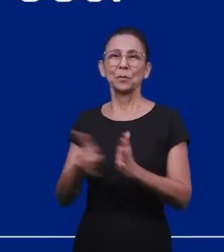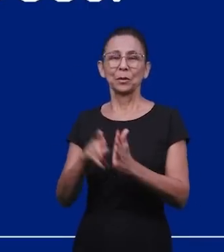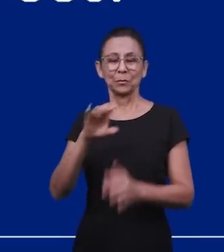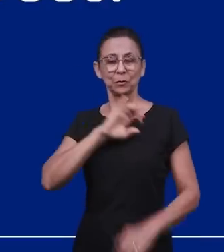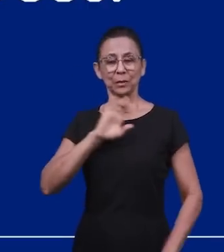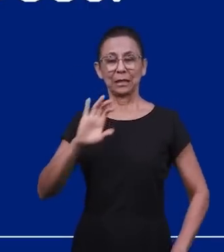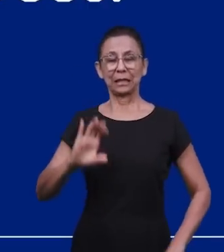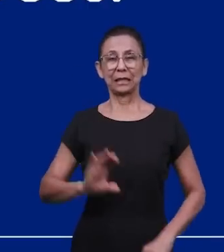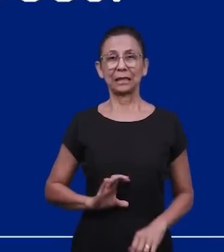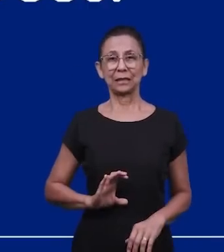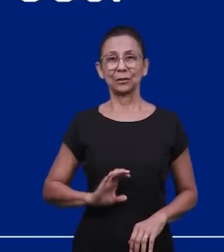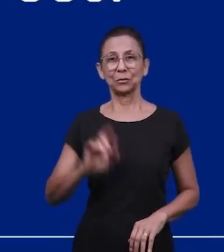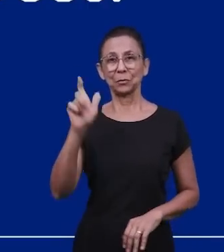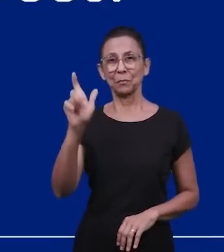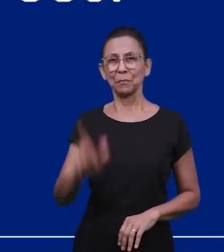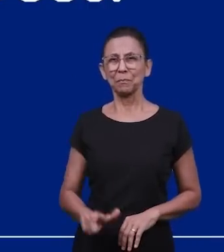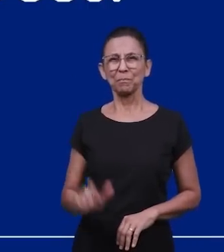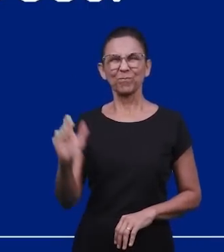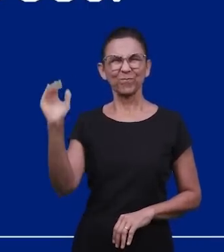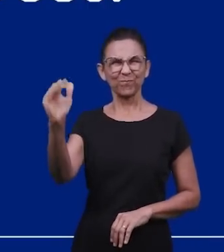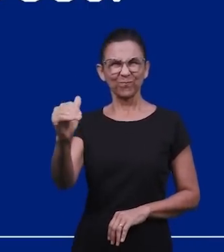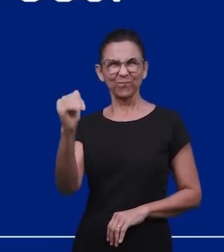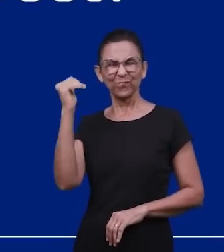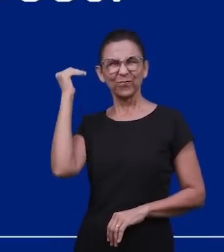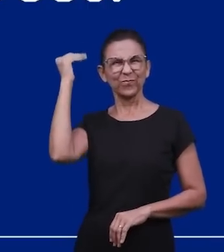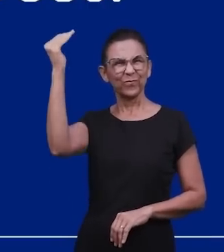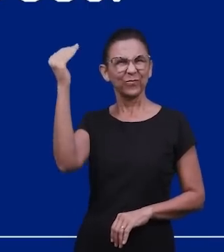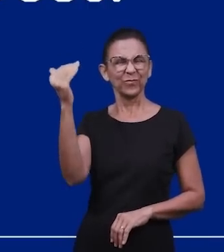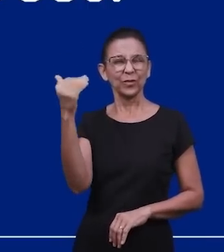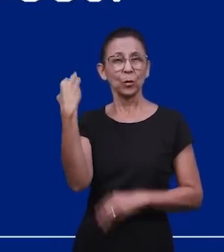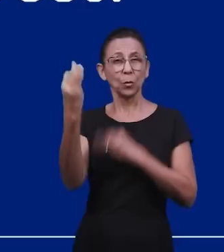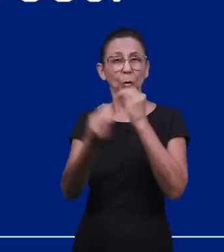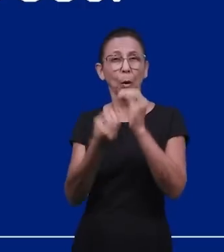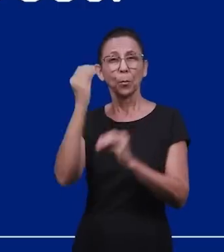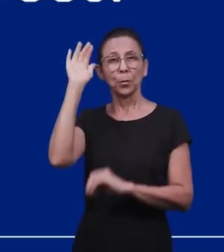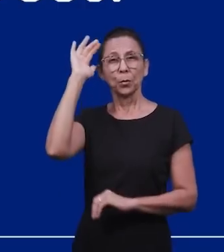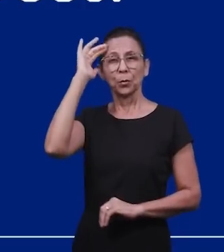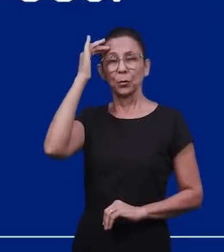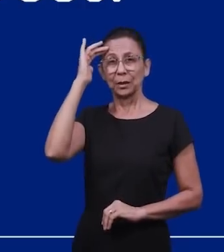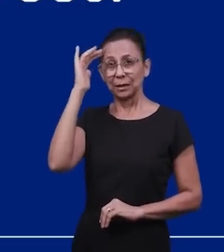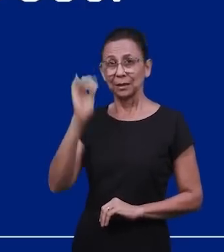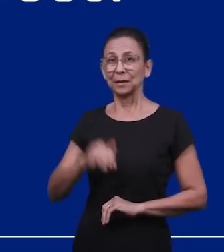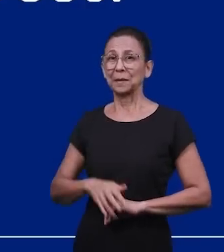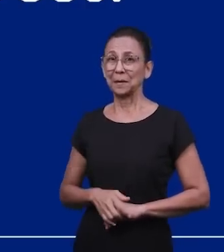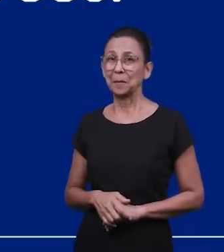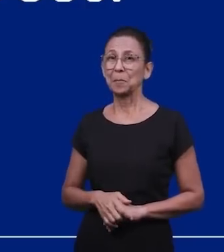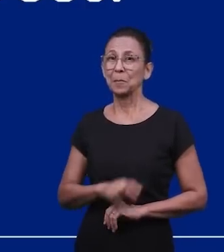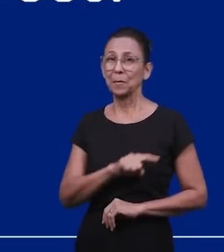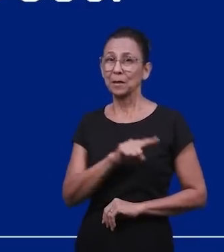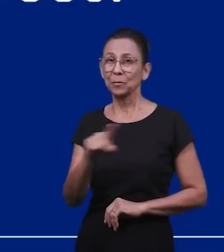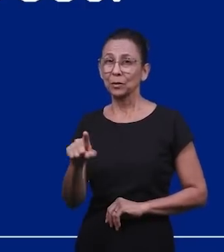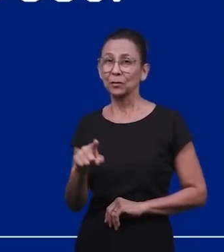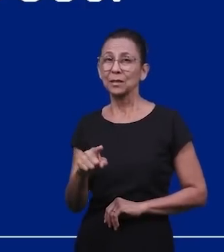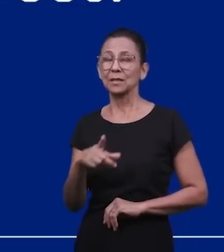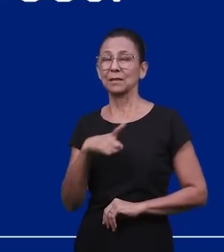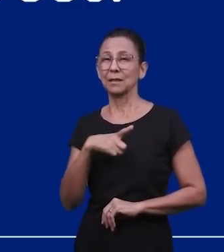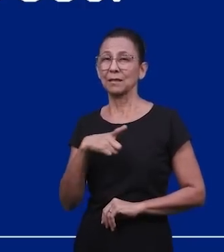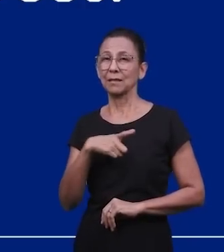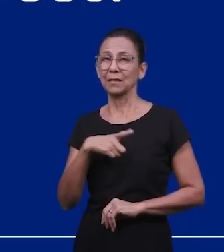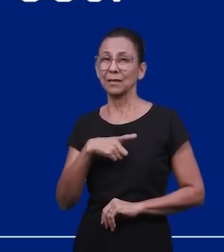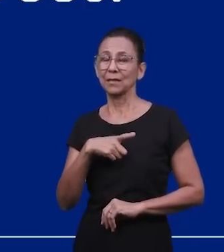de Cristo, que excede todo entendimento, para que sejais cheios de toda